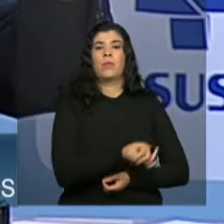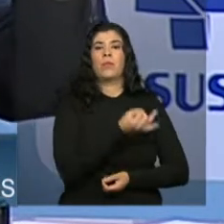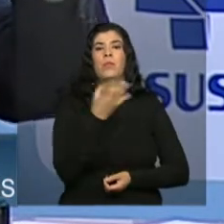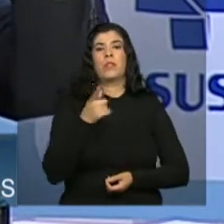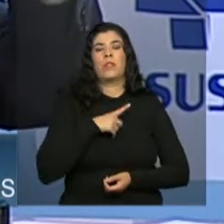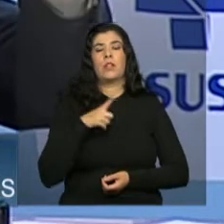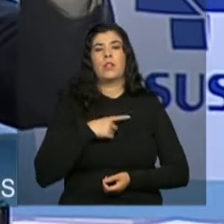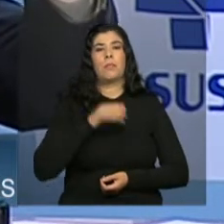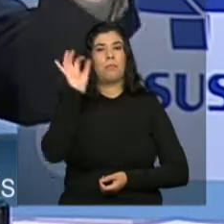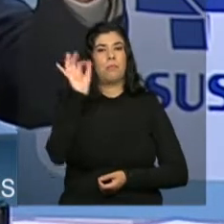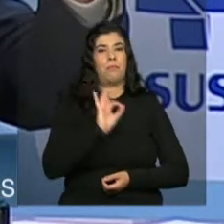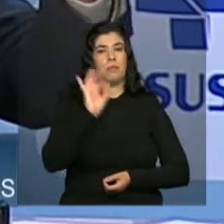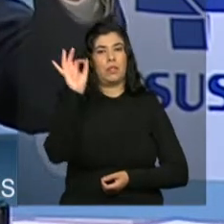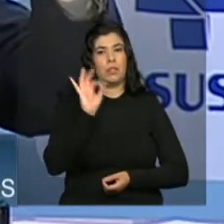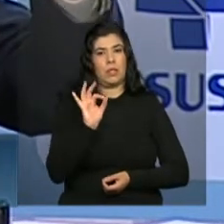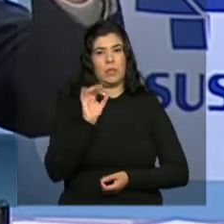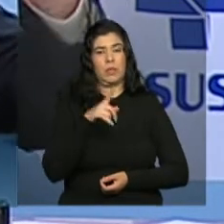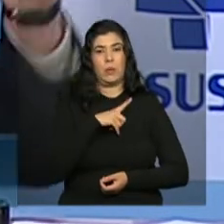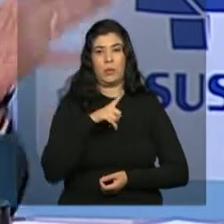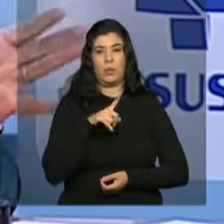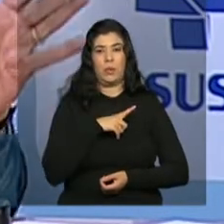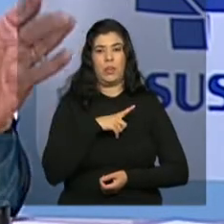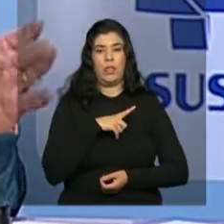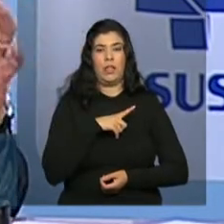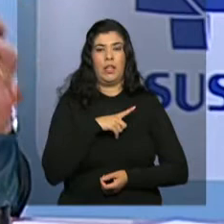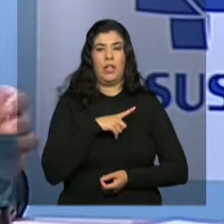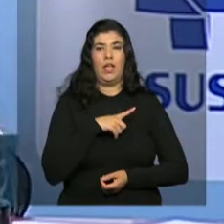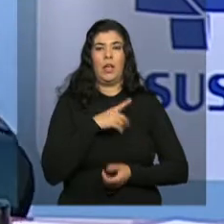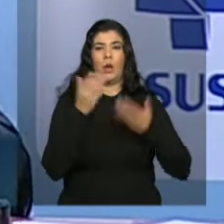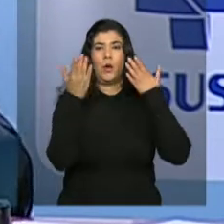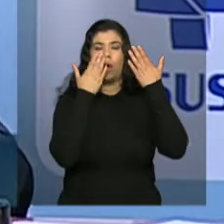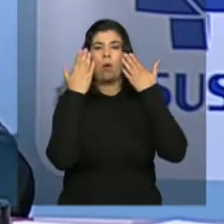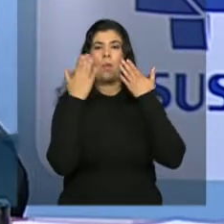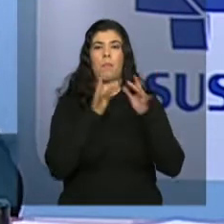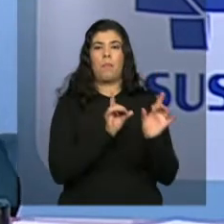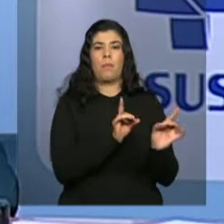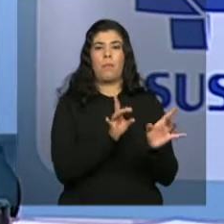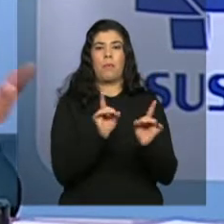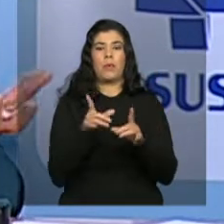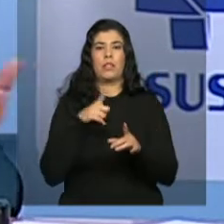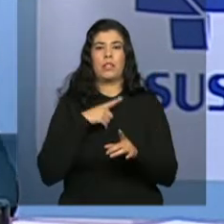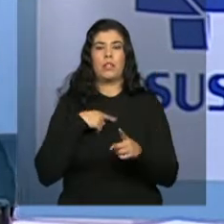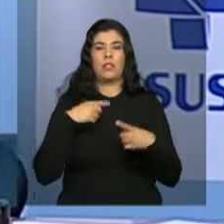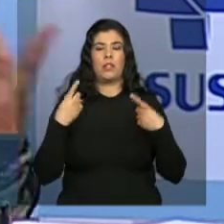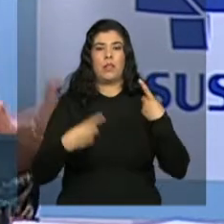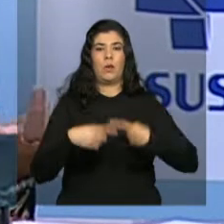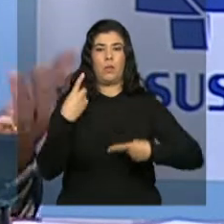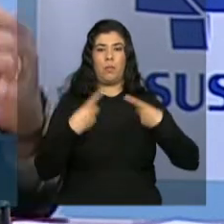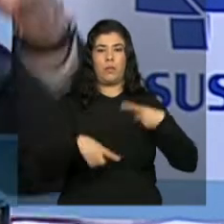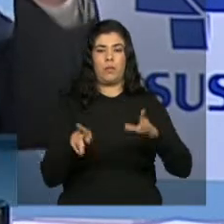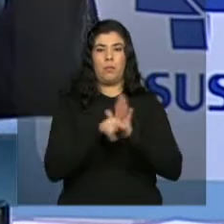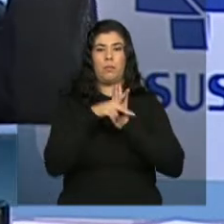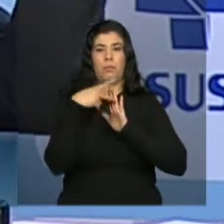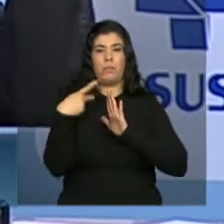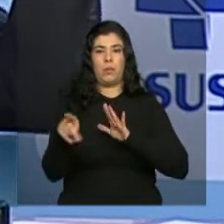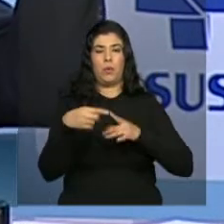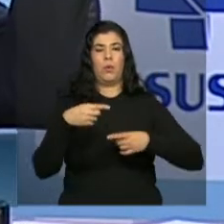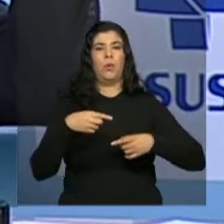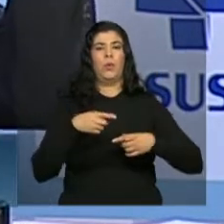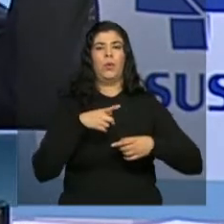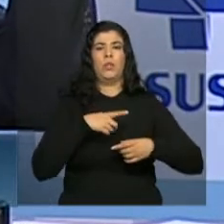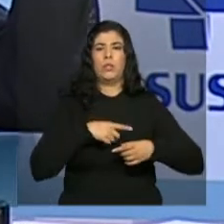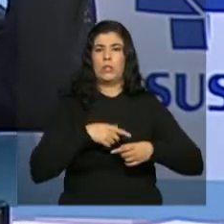o percentual de medicamentos que tava considerado como de muita competição muita concorrência e que